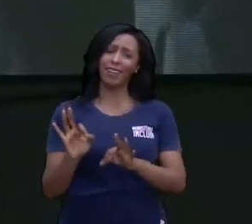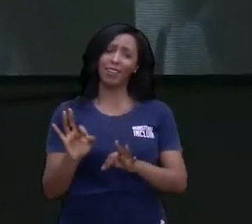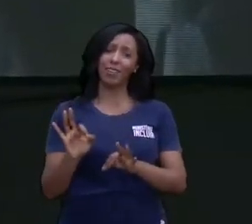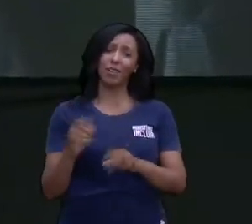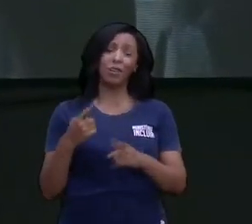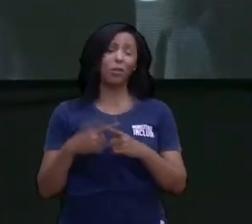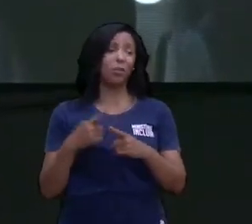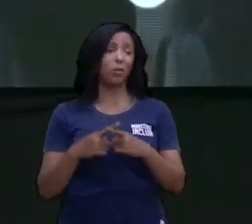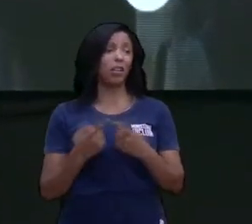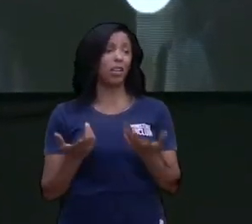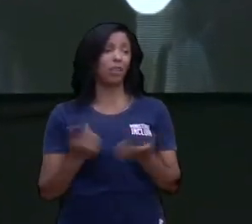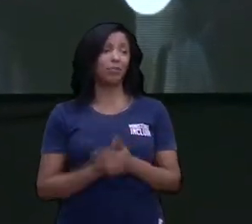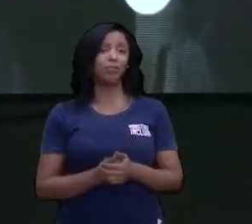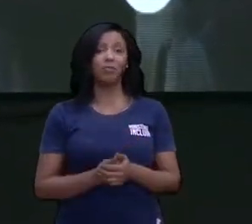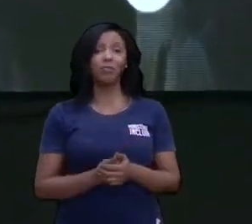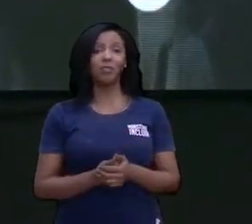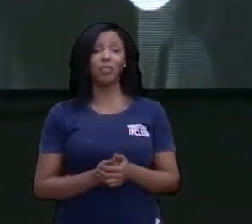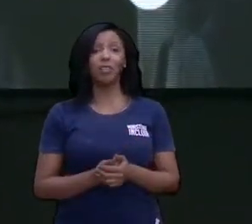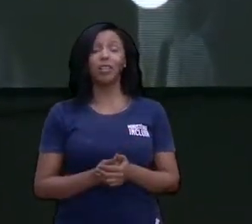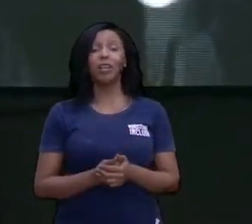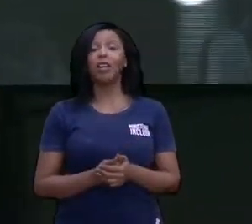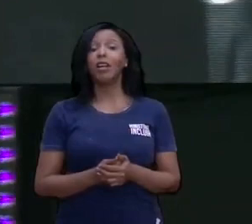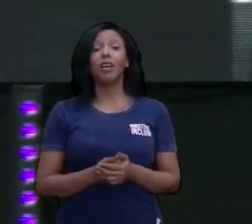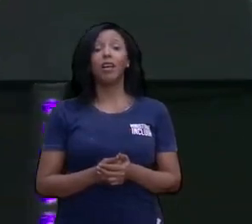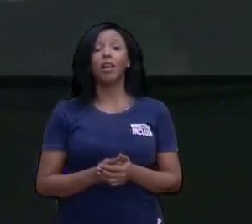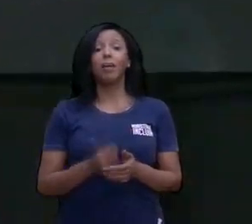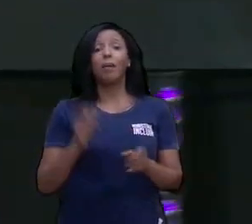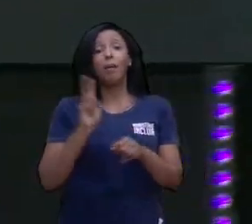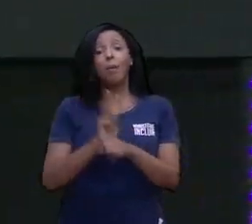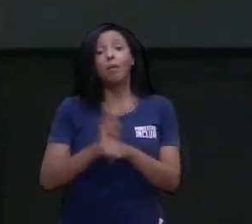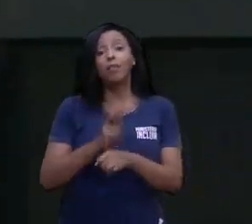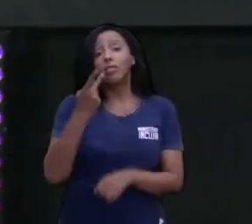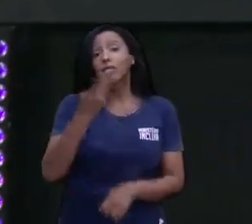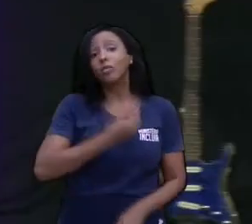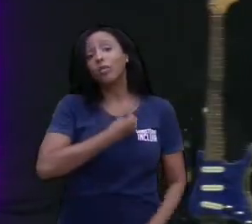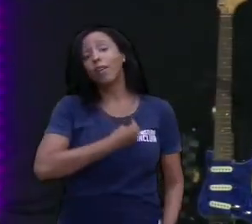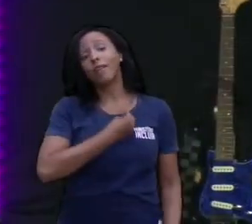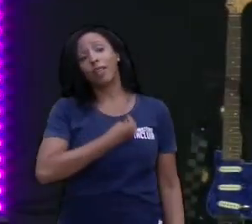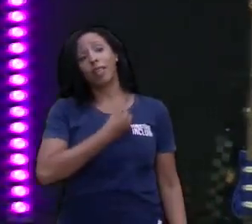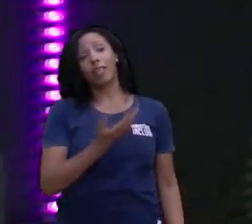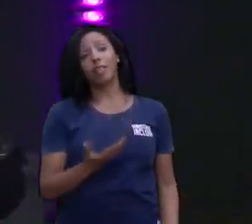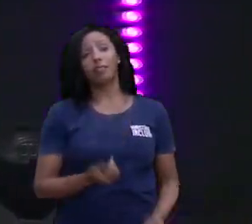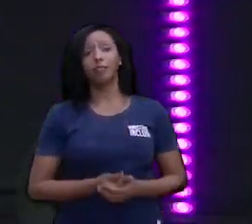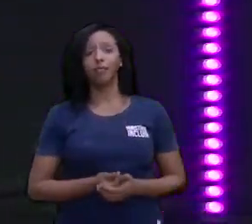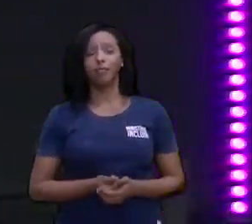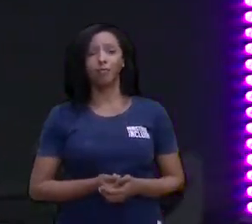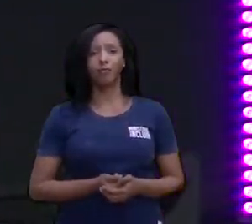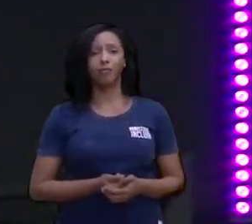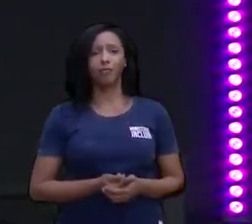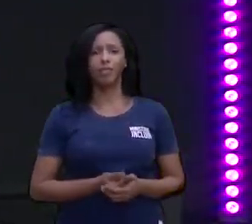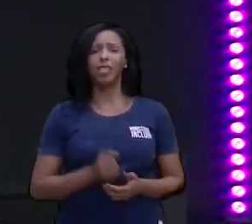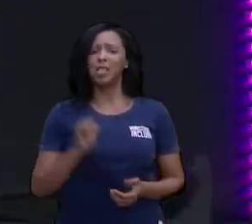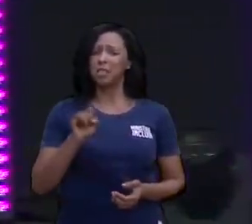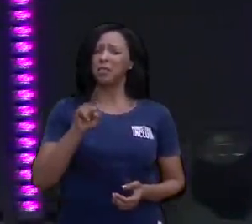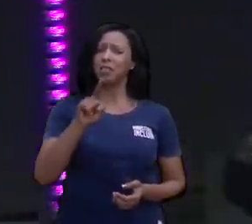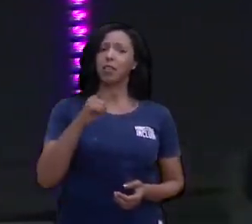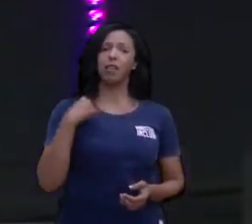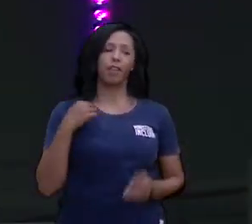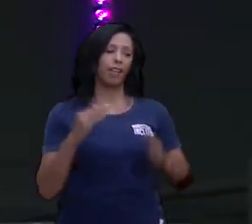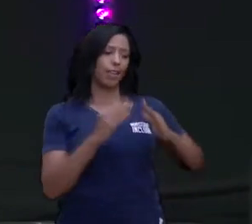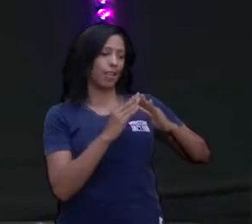estraga e se não consigo já não é lá essas coisas todas ninguém vai te aguentar e se você